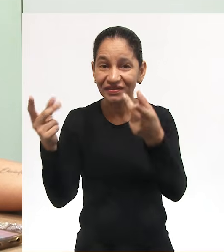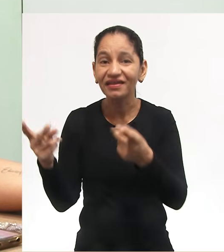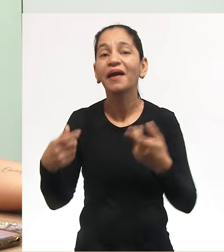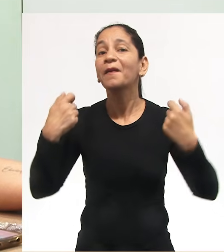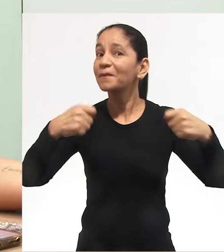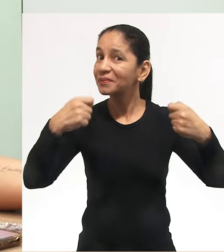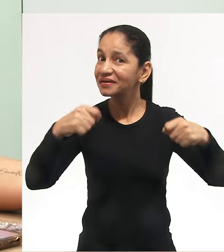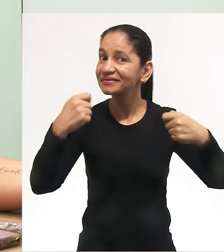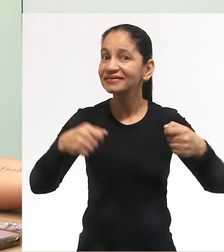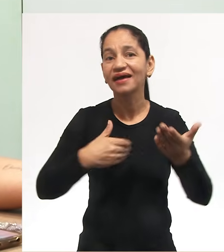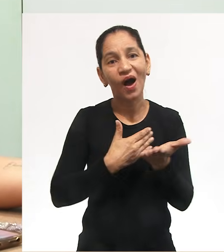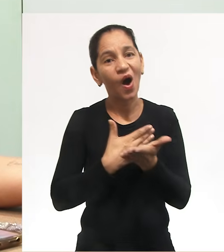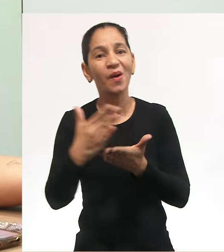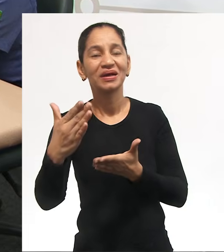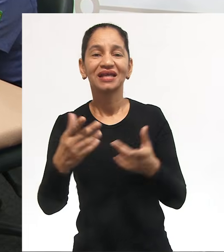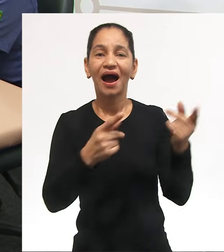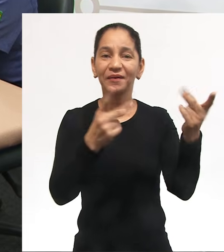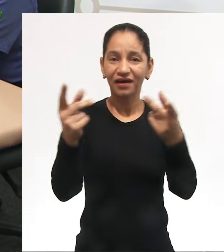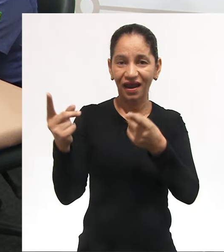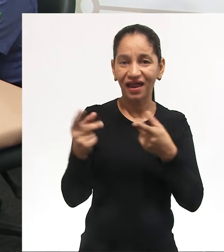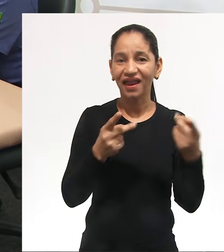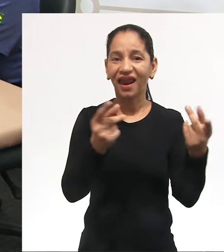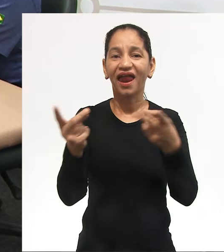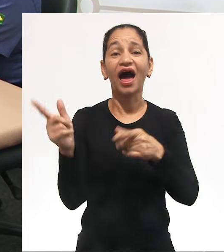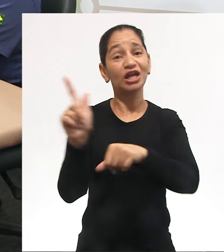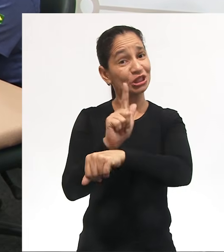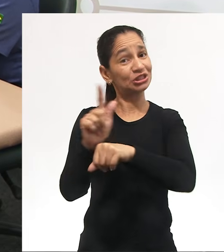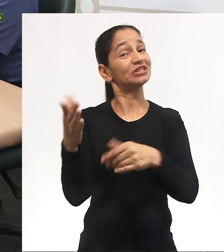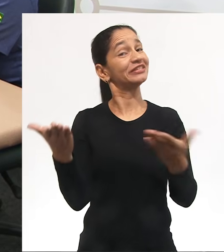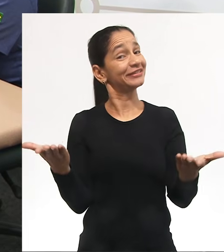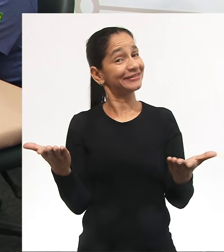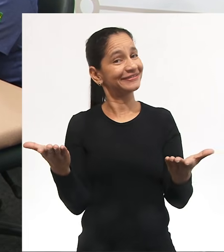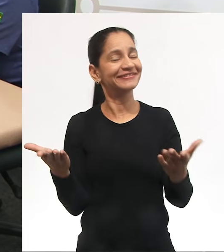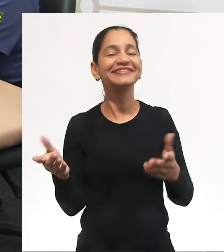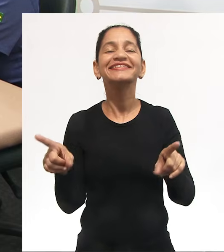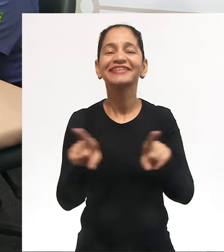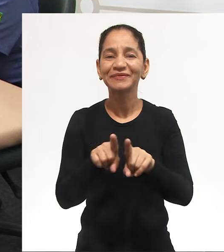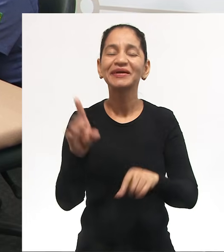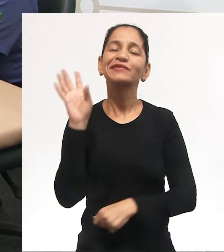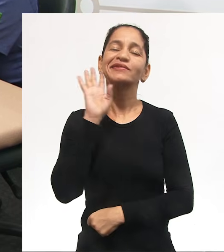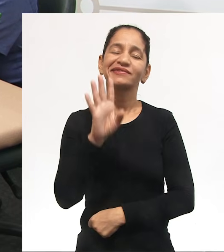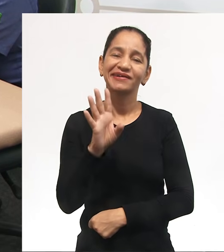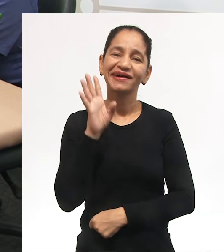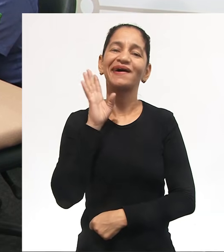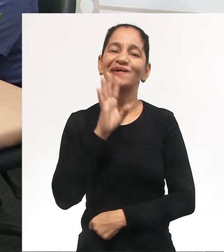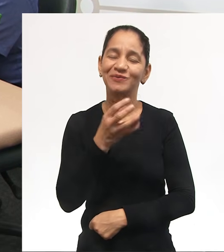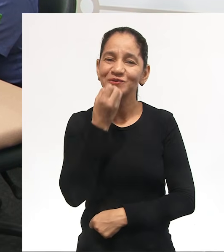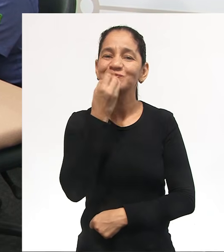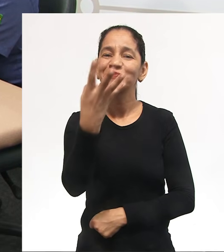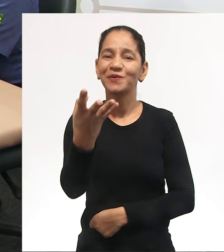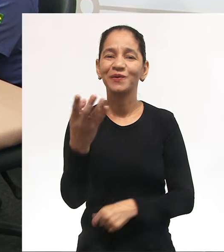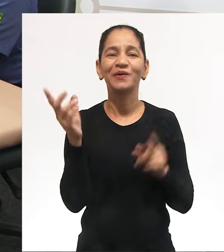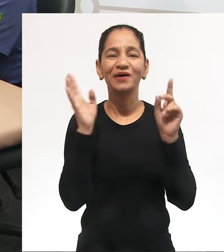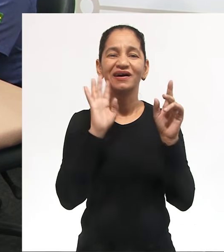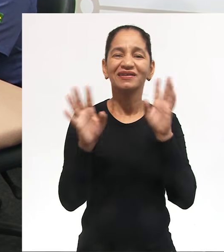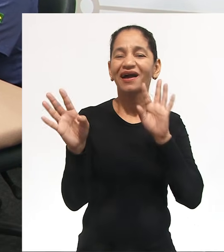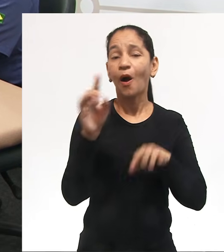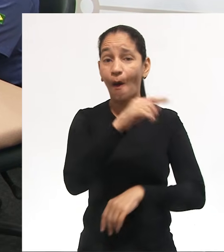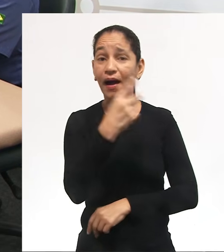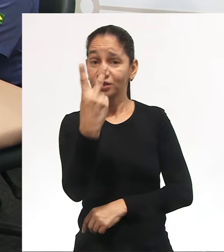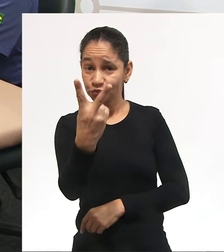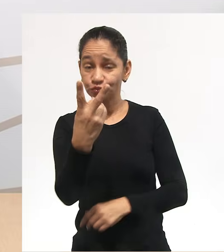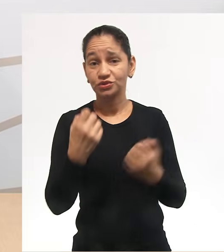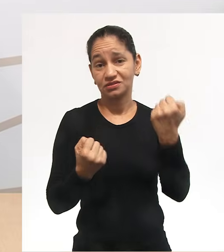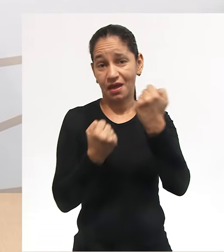quadros para venda, Sim. porque tá todo Olha, mundo, quem né, sabe, né. interessado. Olha só, né. E Sim. aí foi bem legal, eu fiquei, as